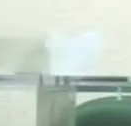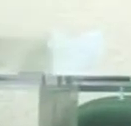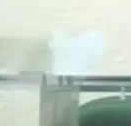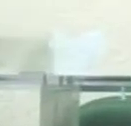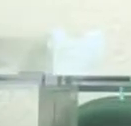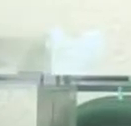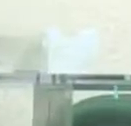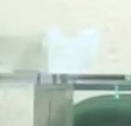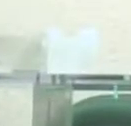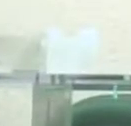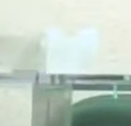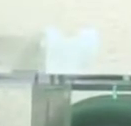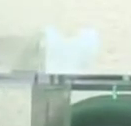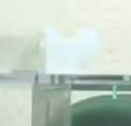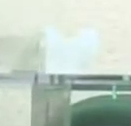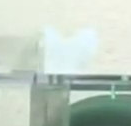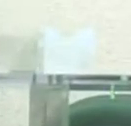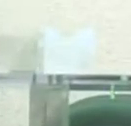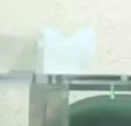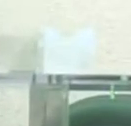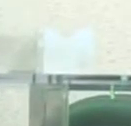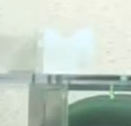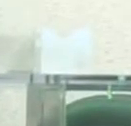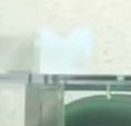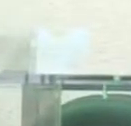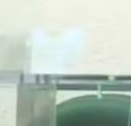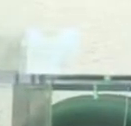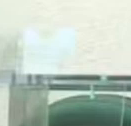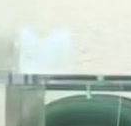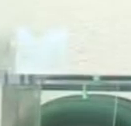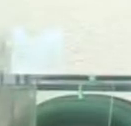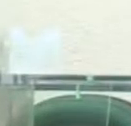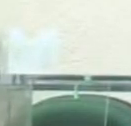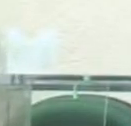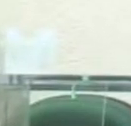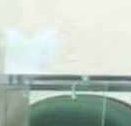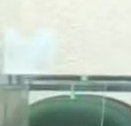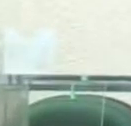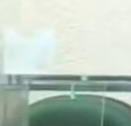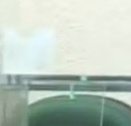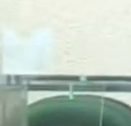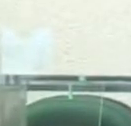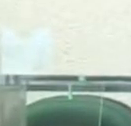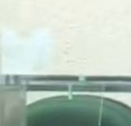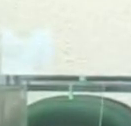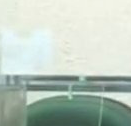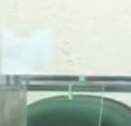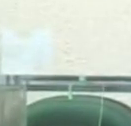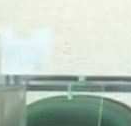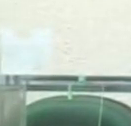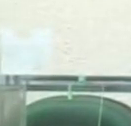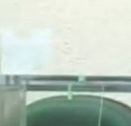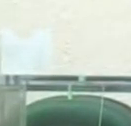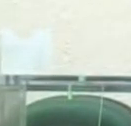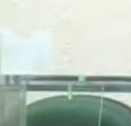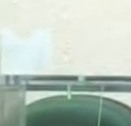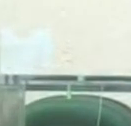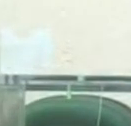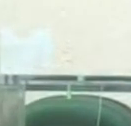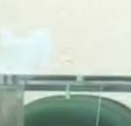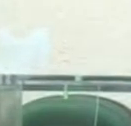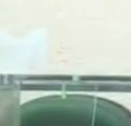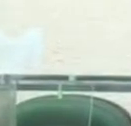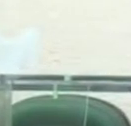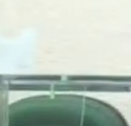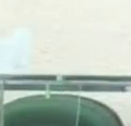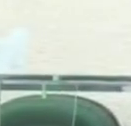os problemas dos jogos violentos e uma uso da internet e contra o divórcio nessa